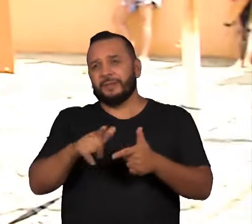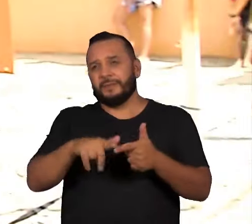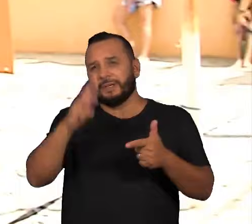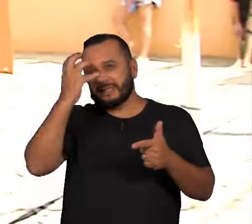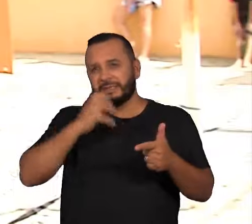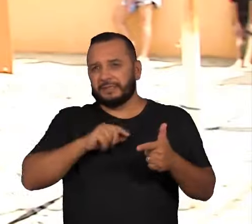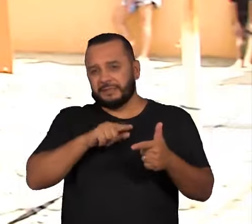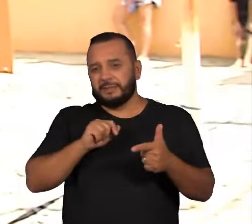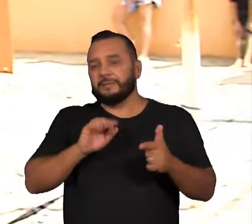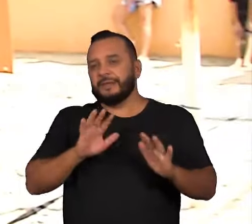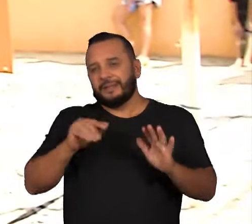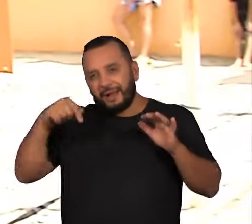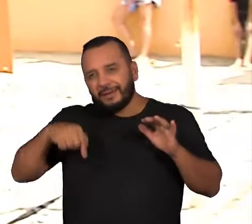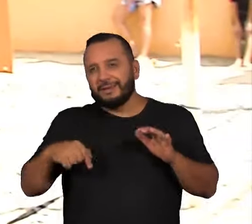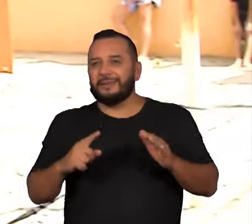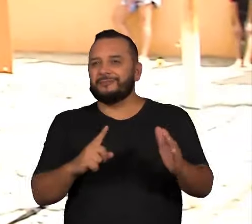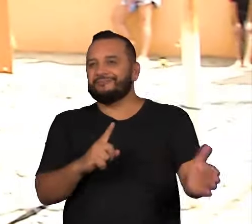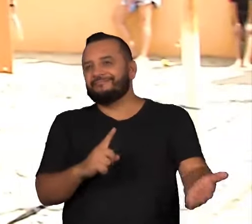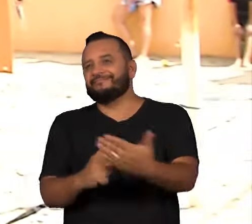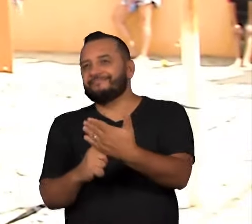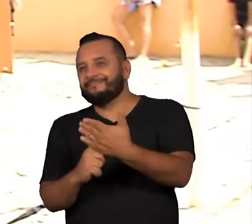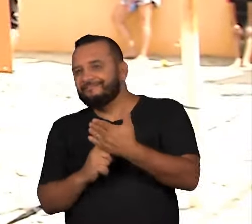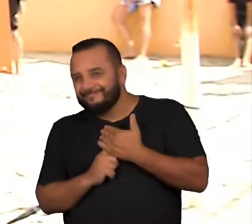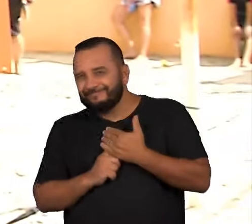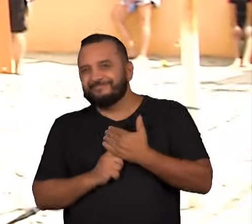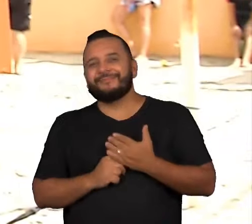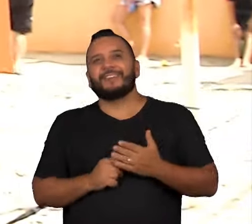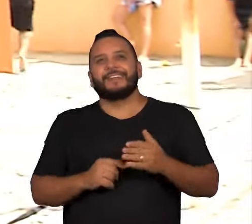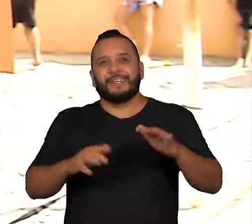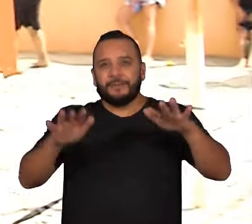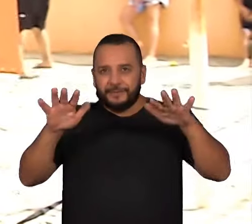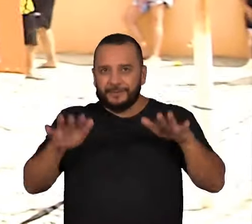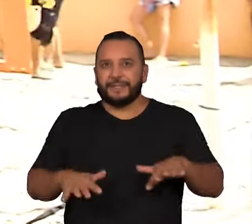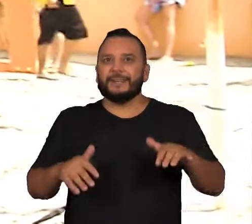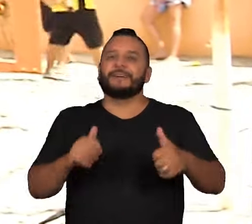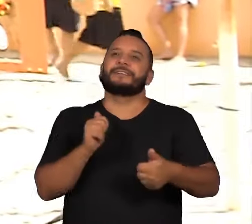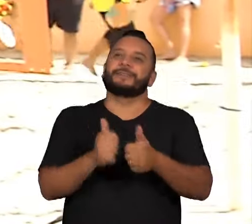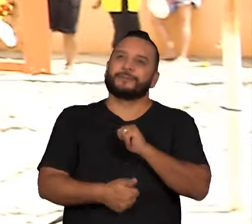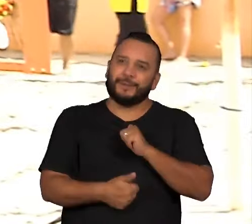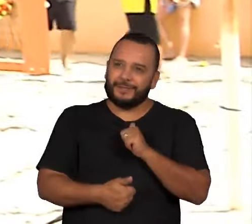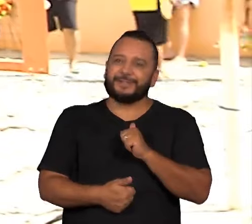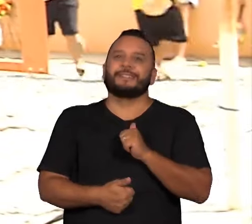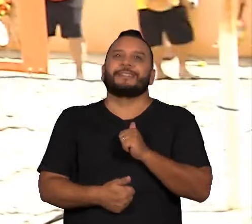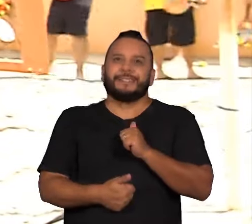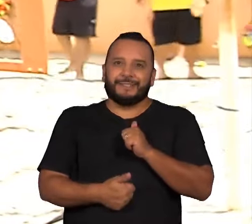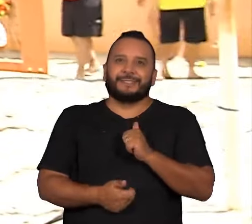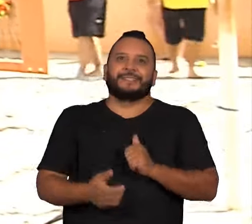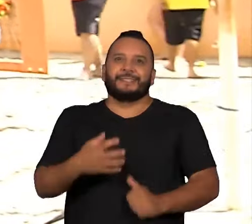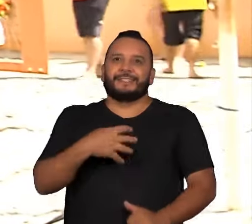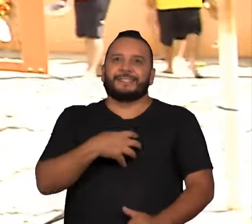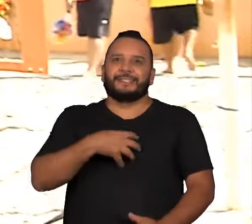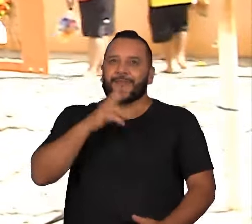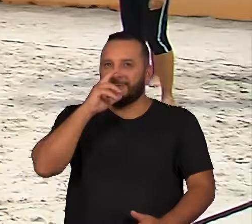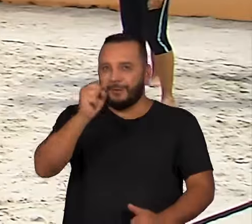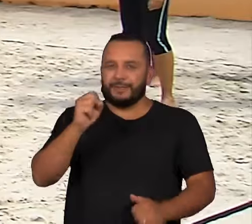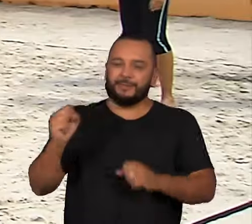aqui sendo acolhidas e acabam ficando. Ou seja, o esporte realmente ele tem essa força, ele tem esse